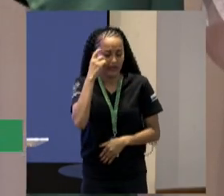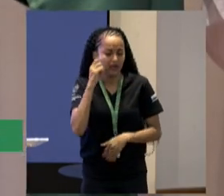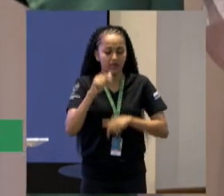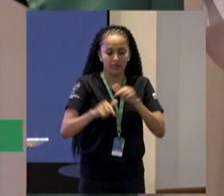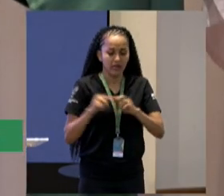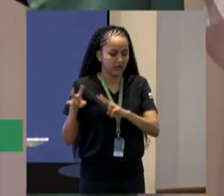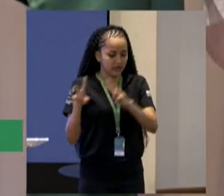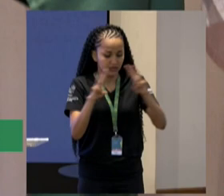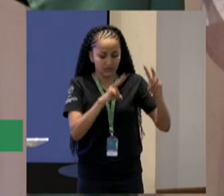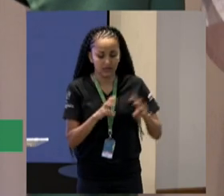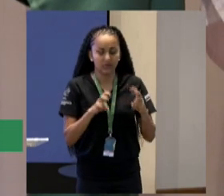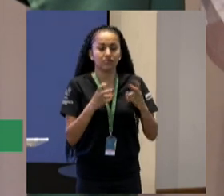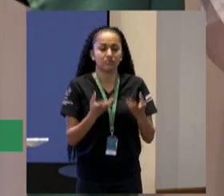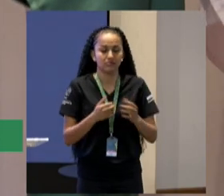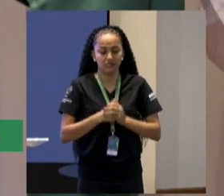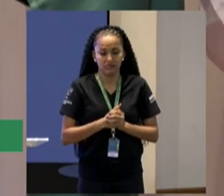sobre